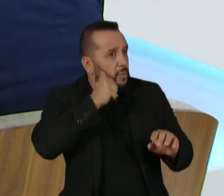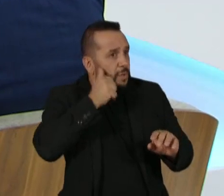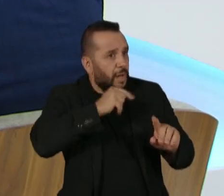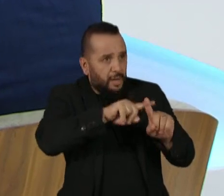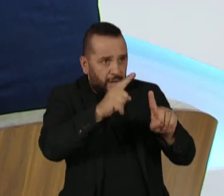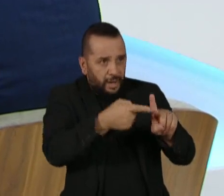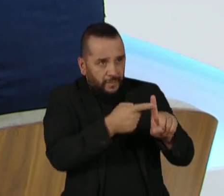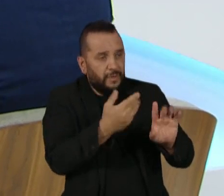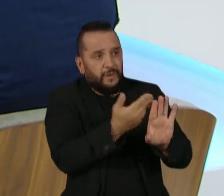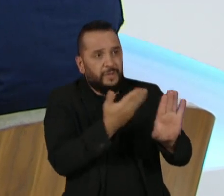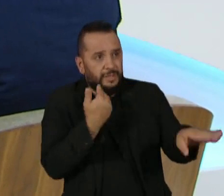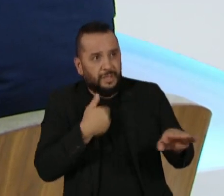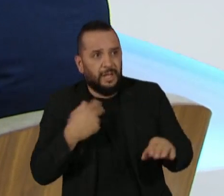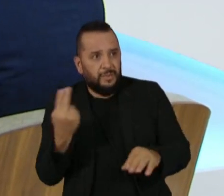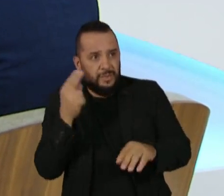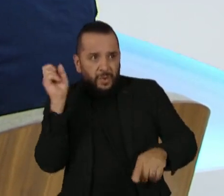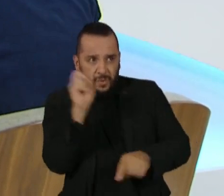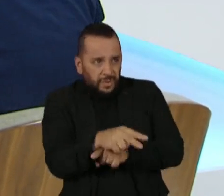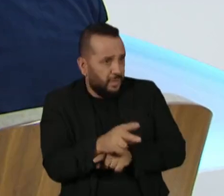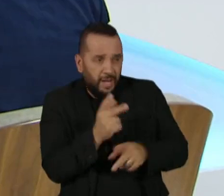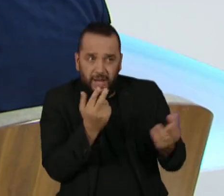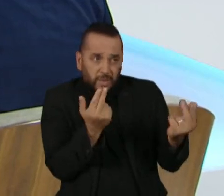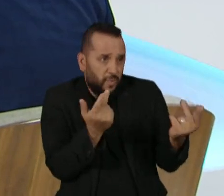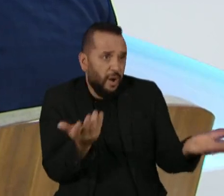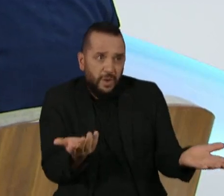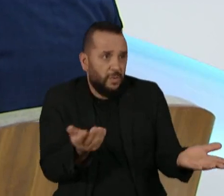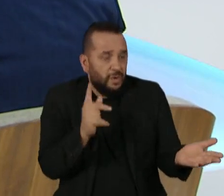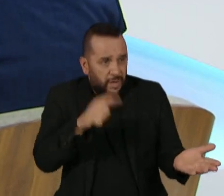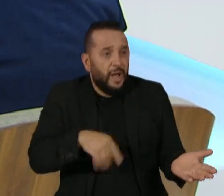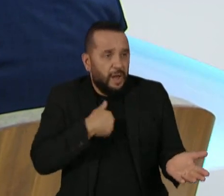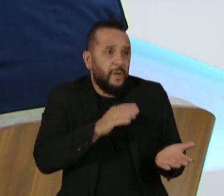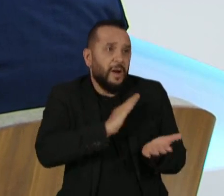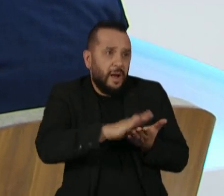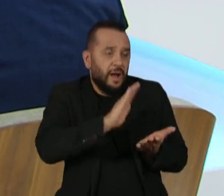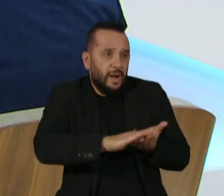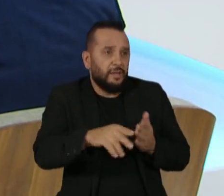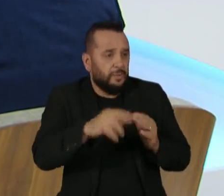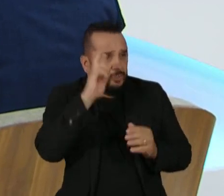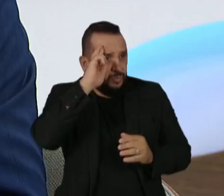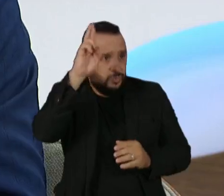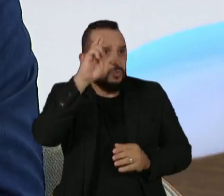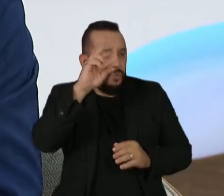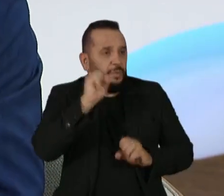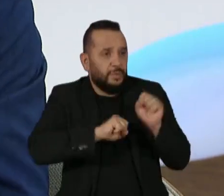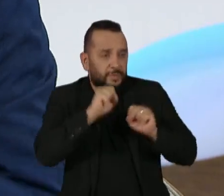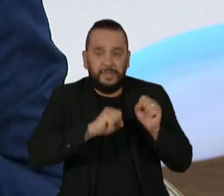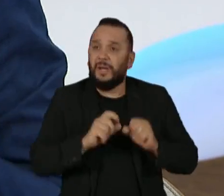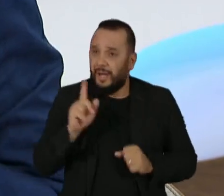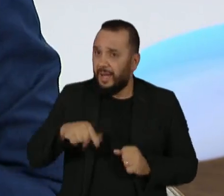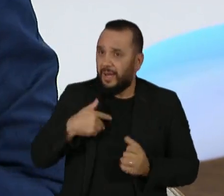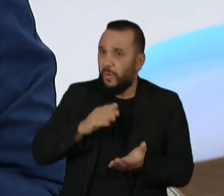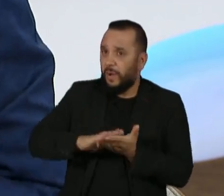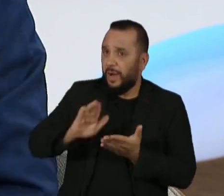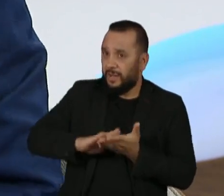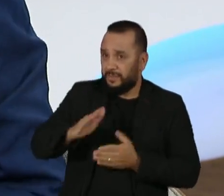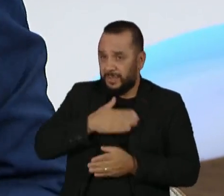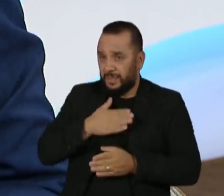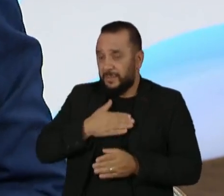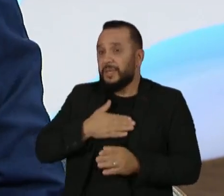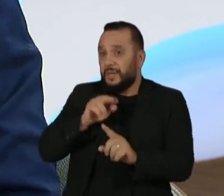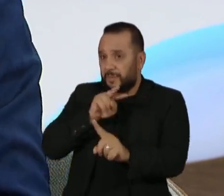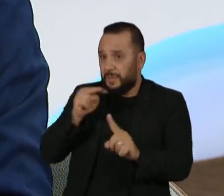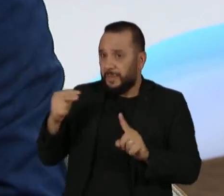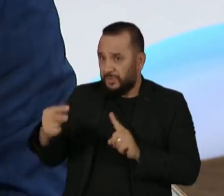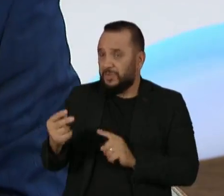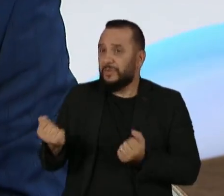mulher e por isso mulher não pode ser contratada? Assim, porque é um custo mesmo para o empregador, né? É um custo, mas na minha perspectiva pessoal, a gente tem que